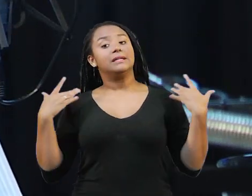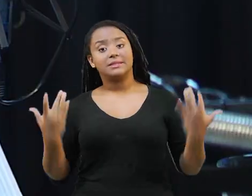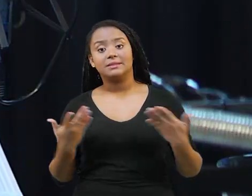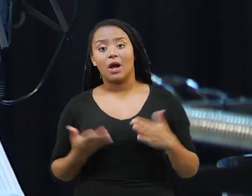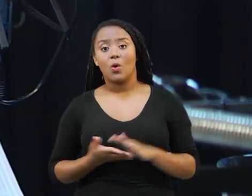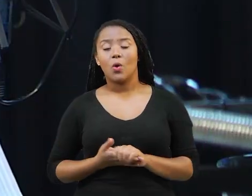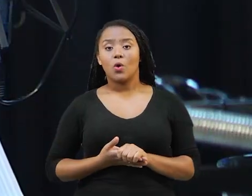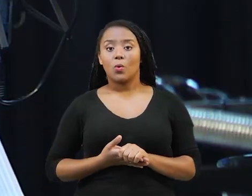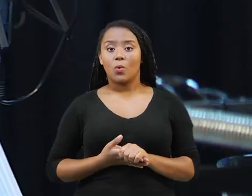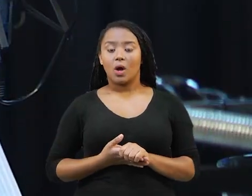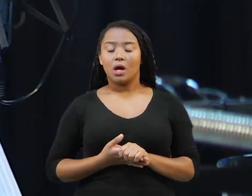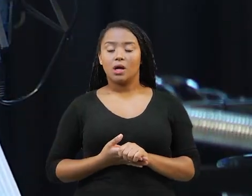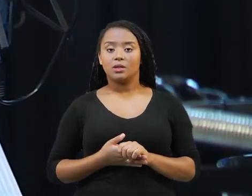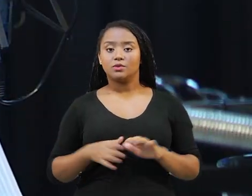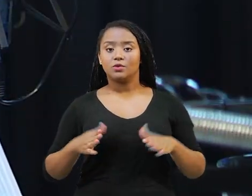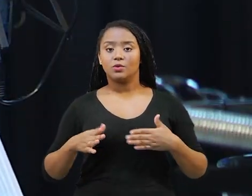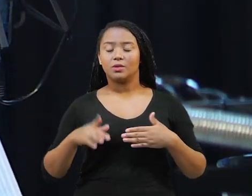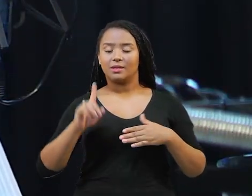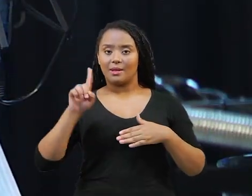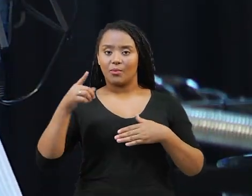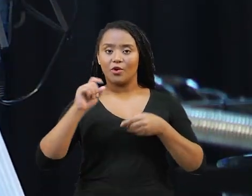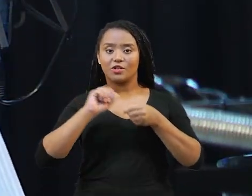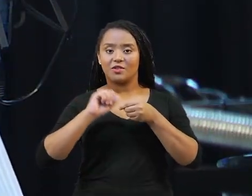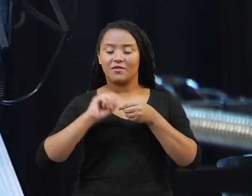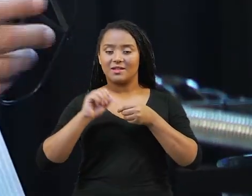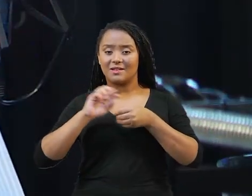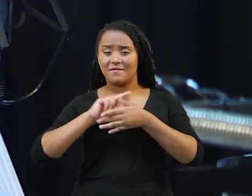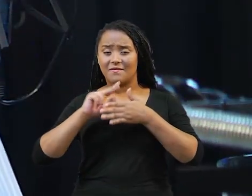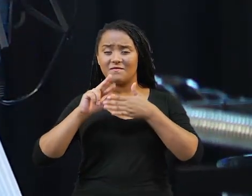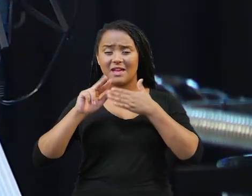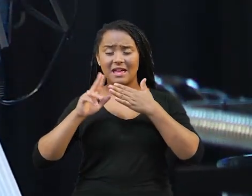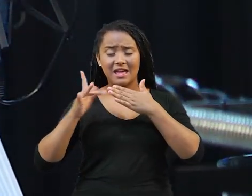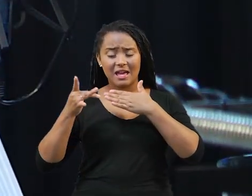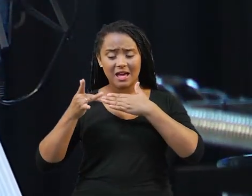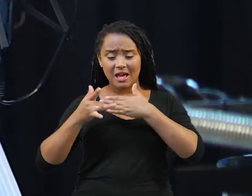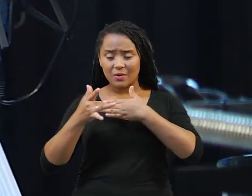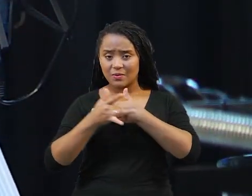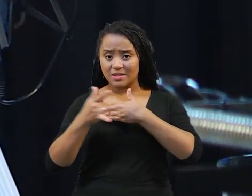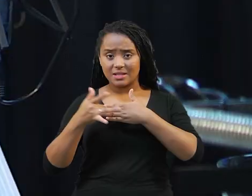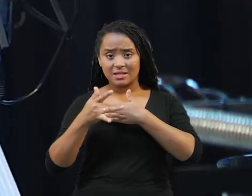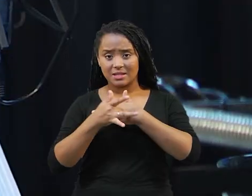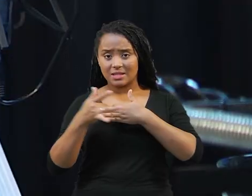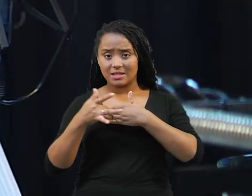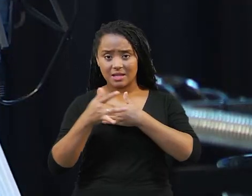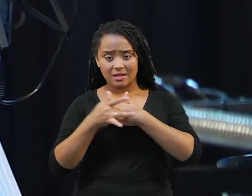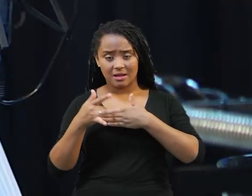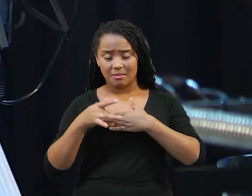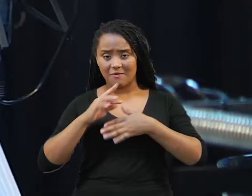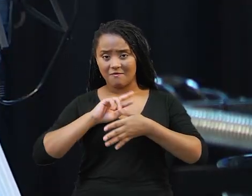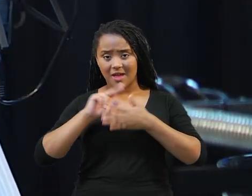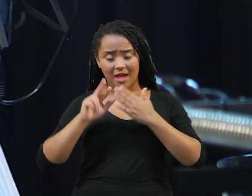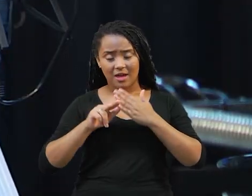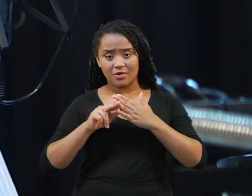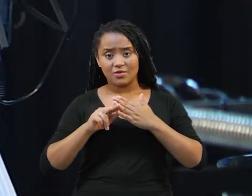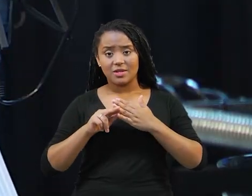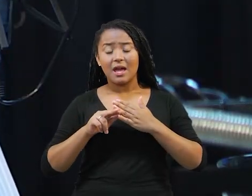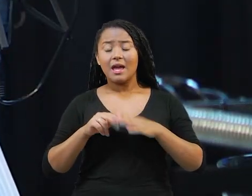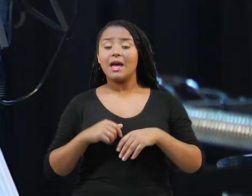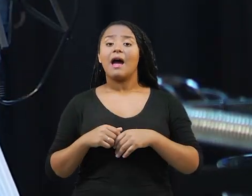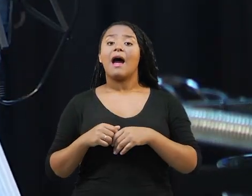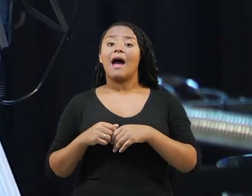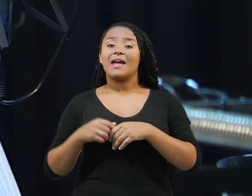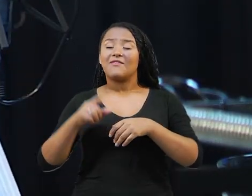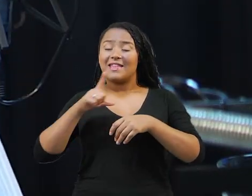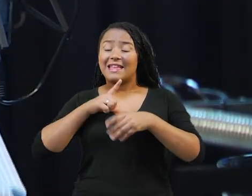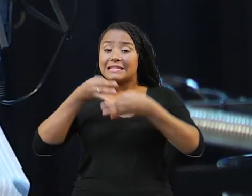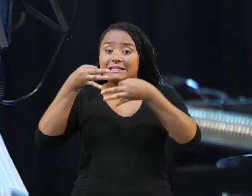Então, quando isso é confirmado por vários testes, inclusive a eletroencefalografia, aí sim a gente determina a morte cerebral. Aí a gente tem